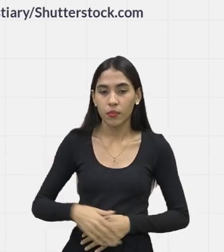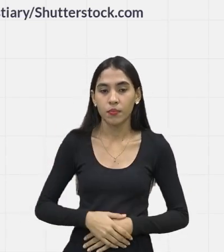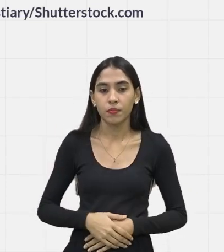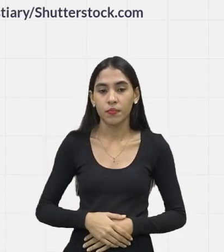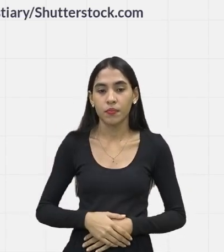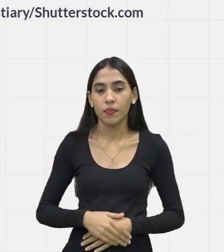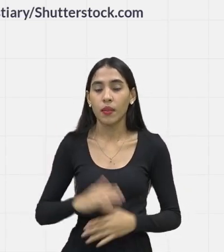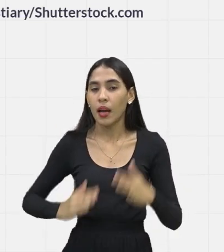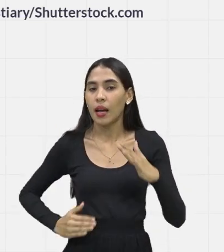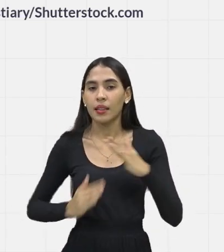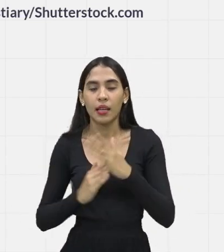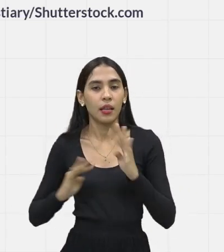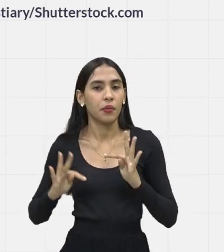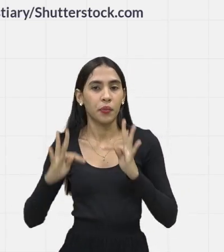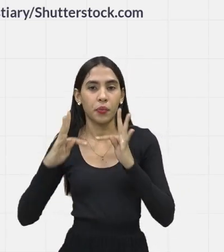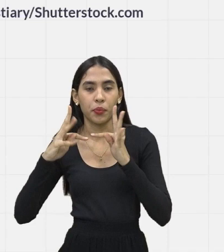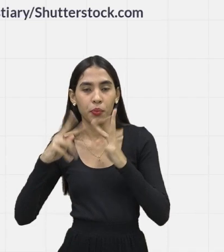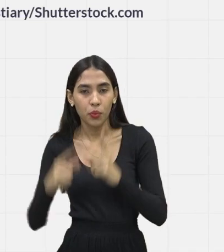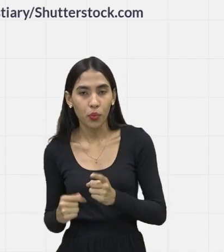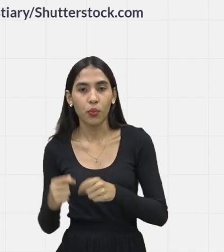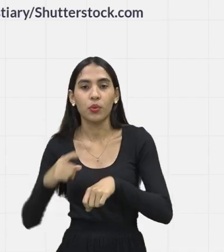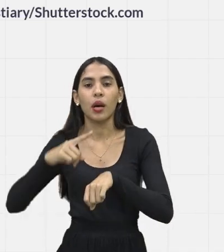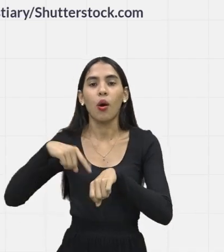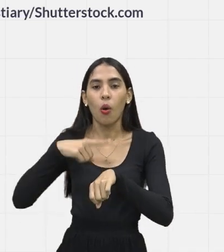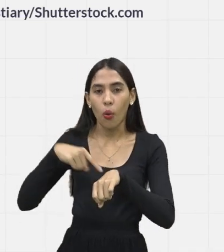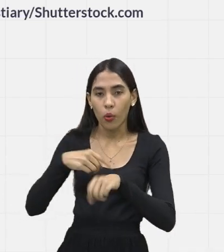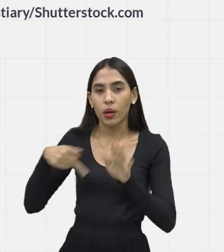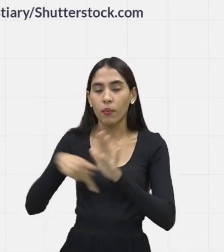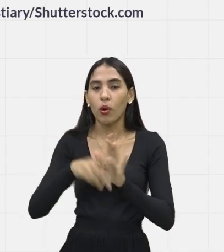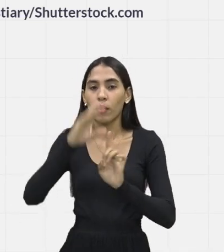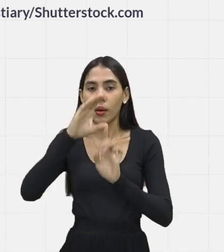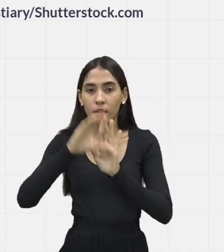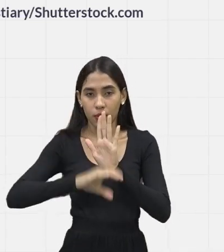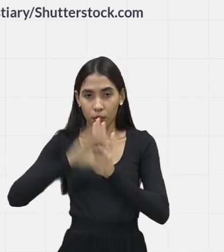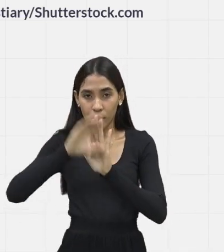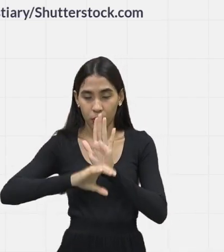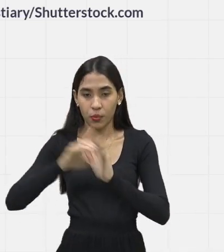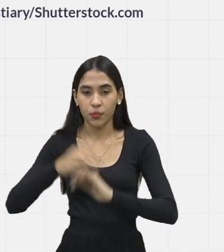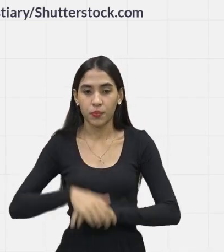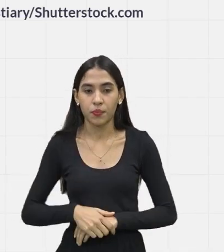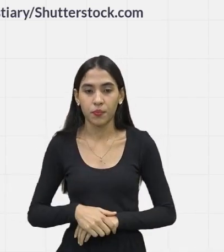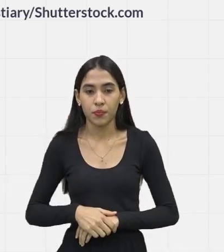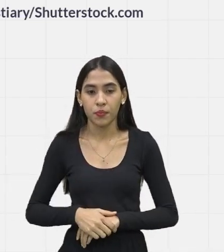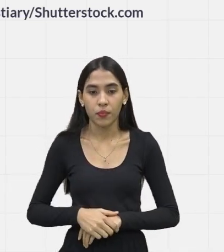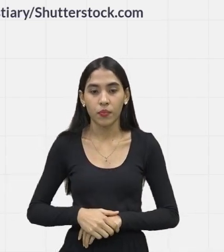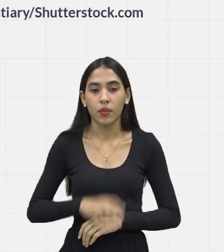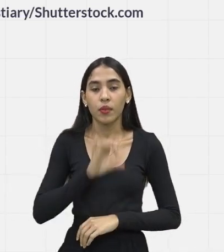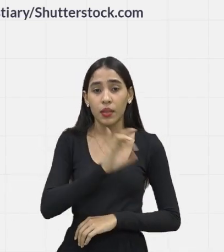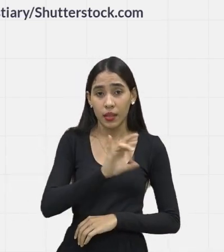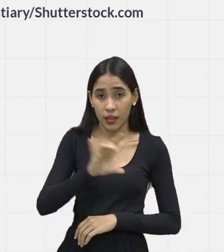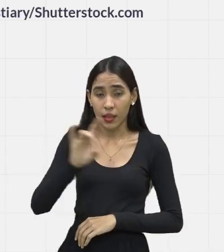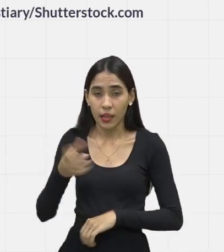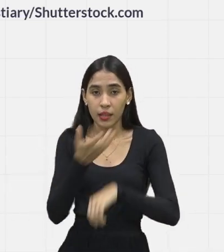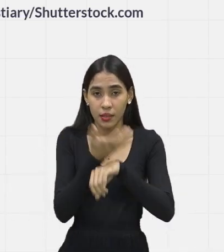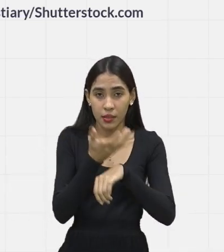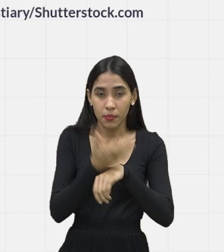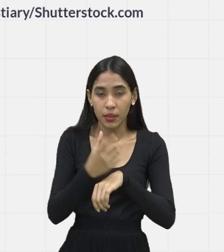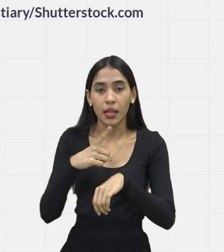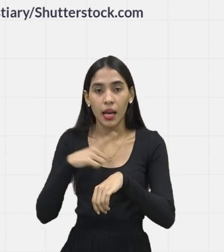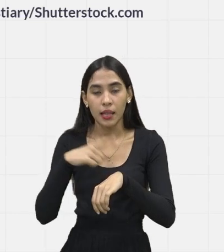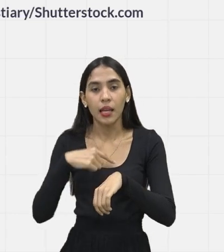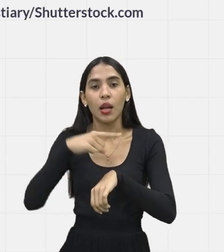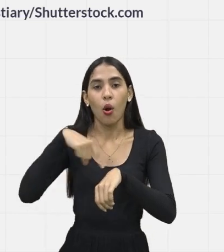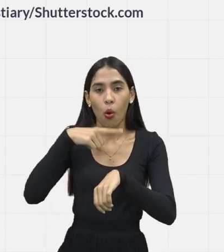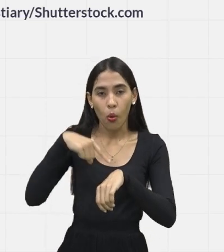cumprimento total da carga horária estabelecida na matriz curricular. Então, cada componente tem uma carga horária, tem